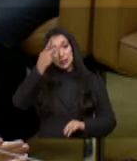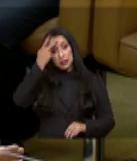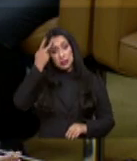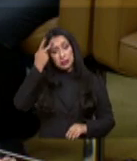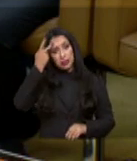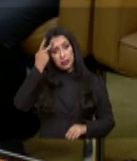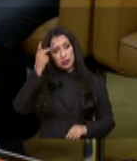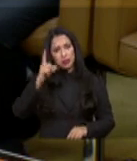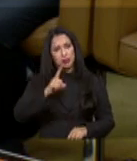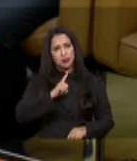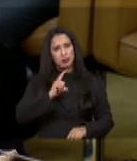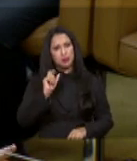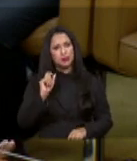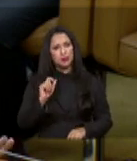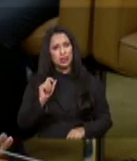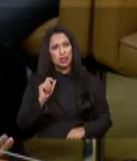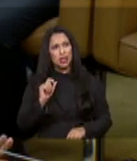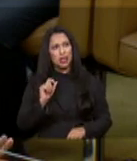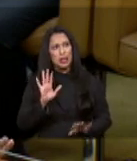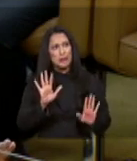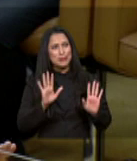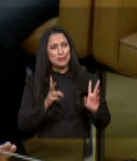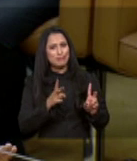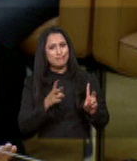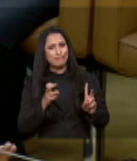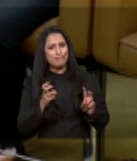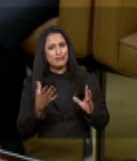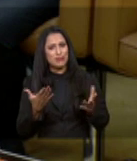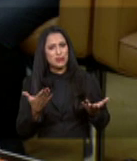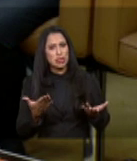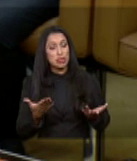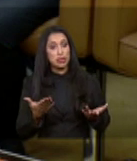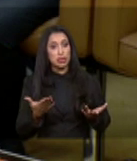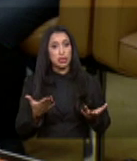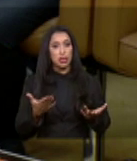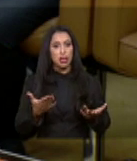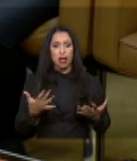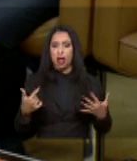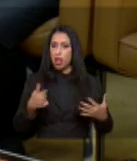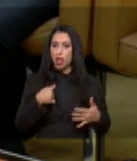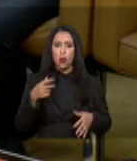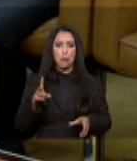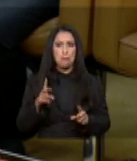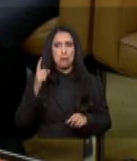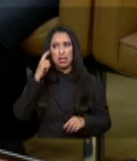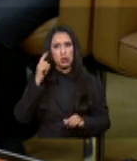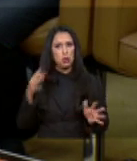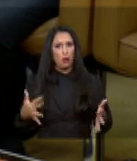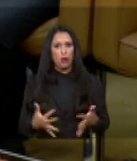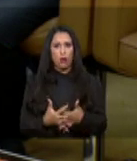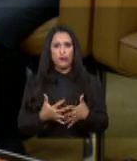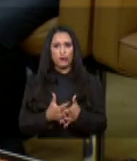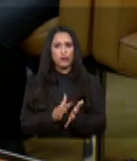muito apreço, parece uma questão, a mim não é confuso. De objeto